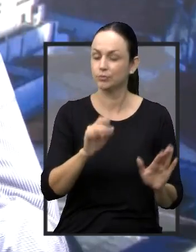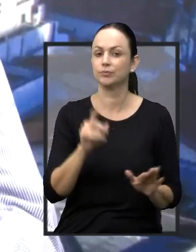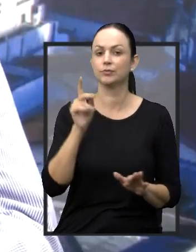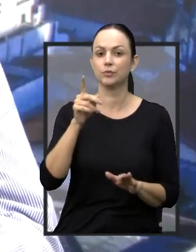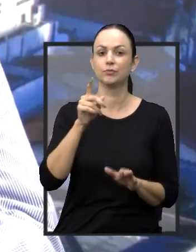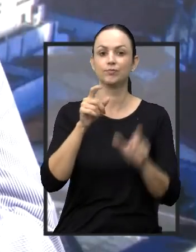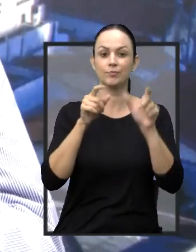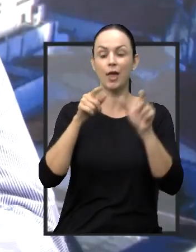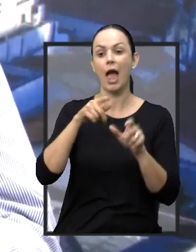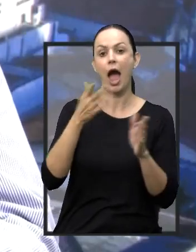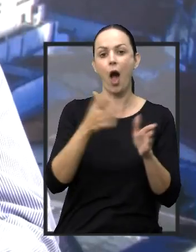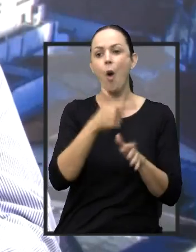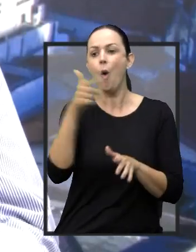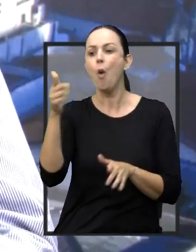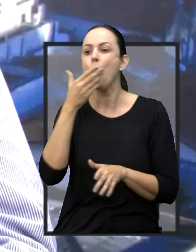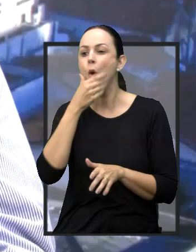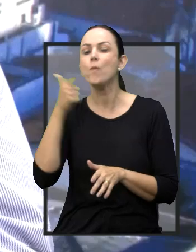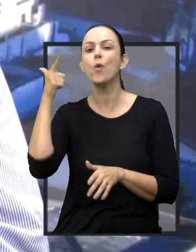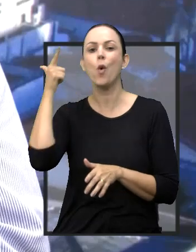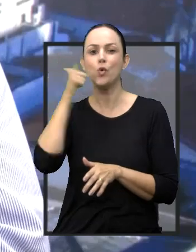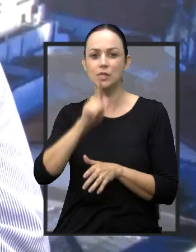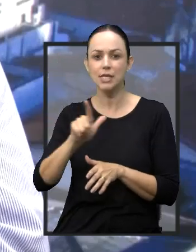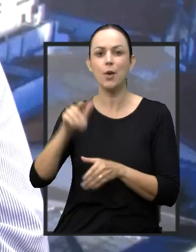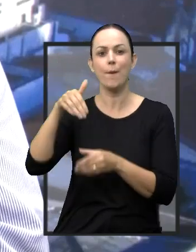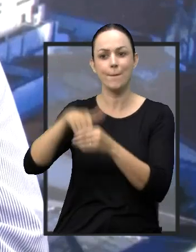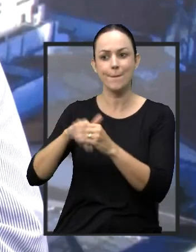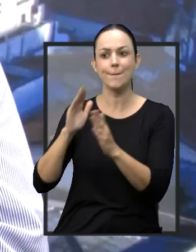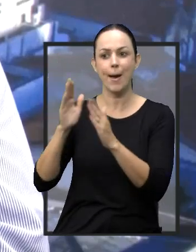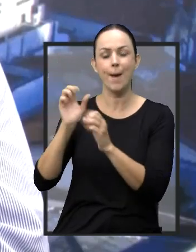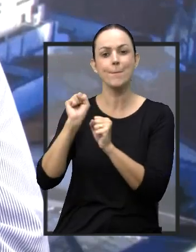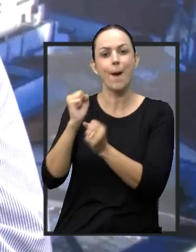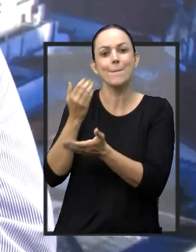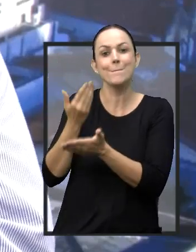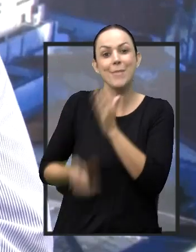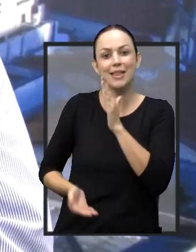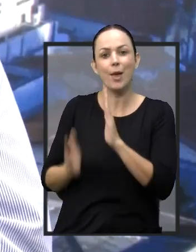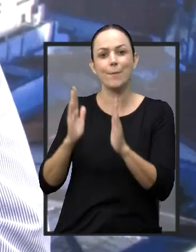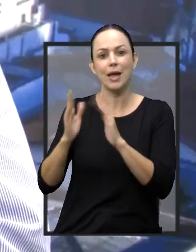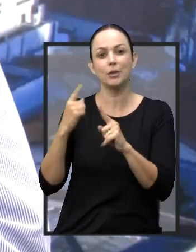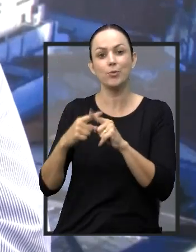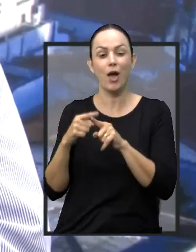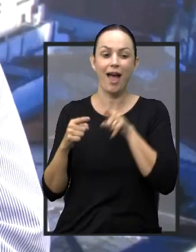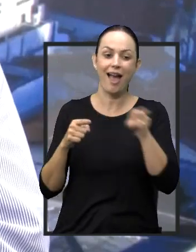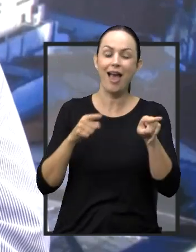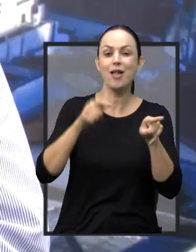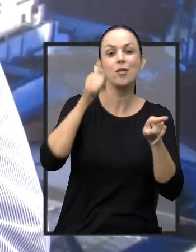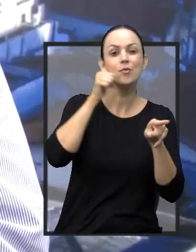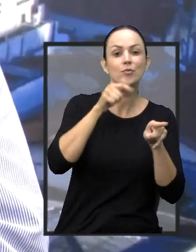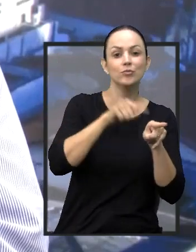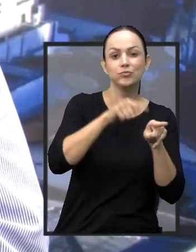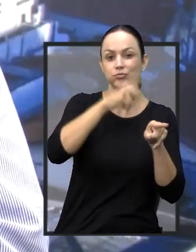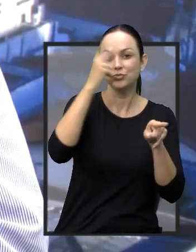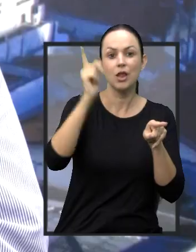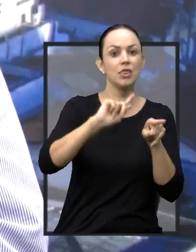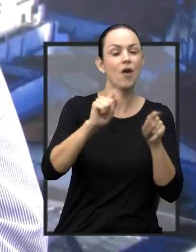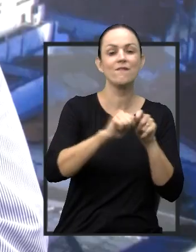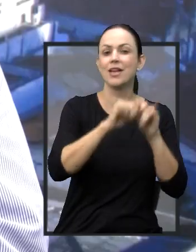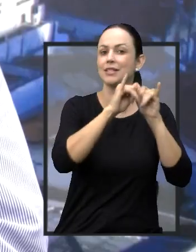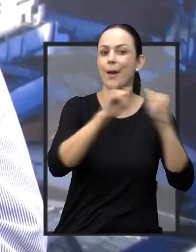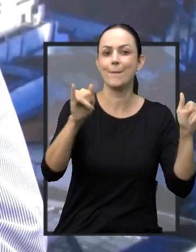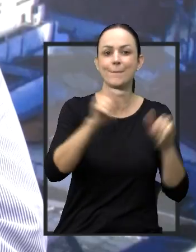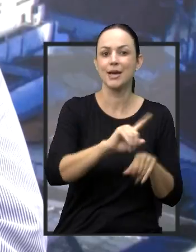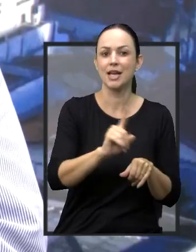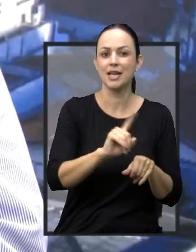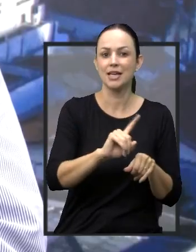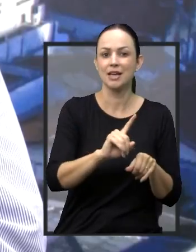foi eleito por aquele partido vai correr o risco de perder o mandato. Porque aquela pessoa, talvez de maneira proposital, não fez a campanha,